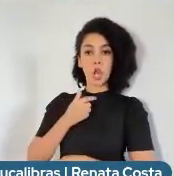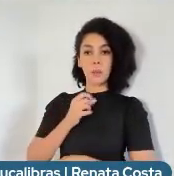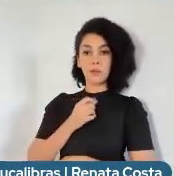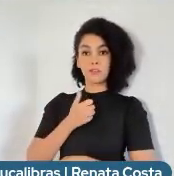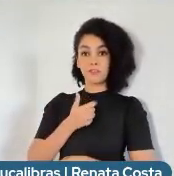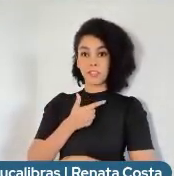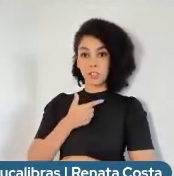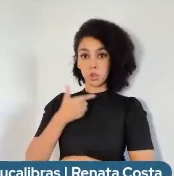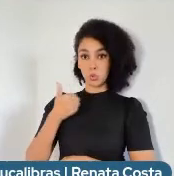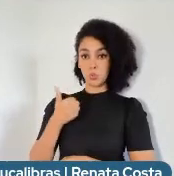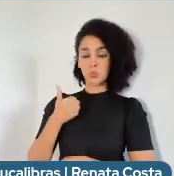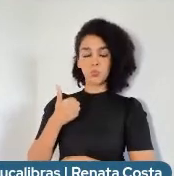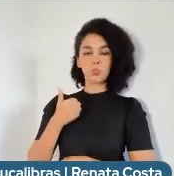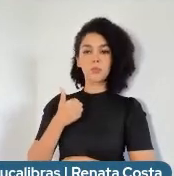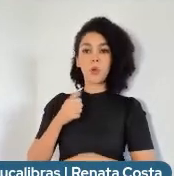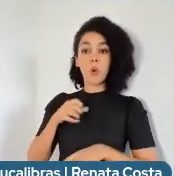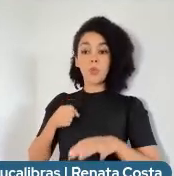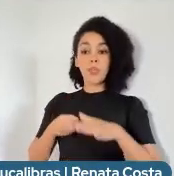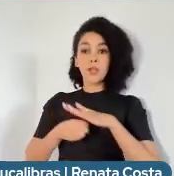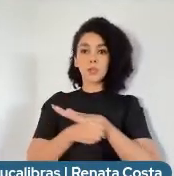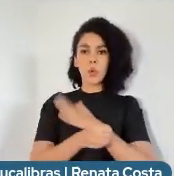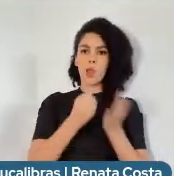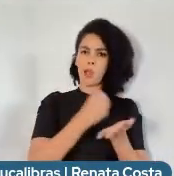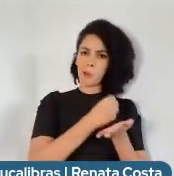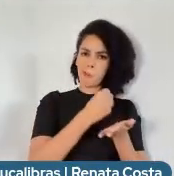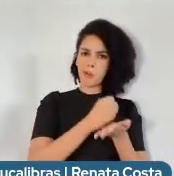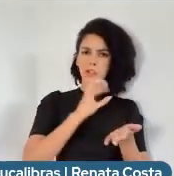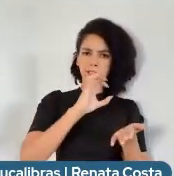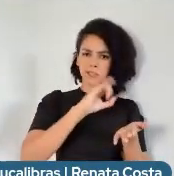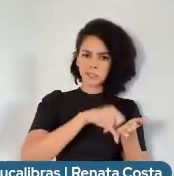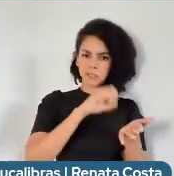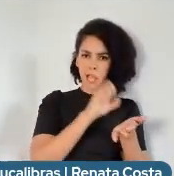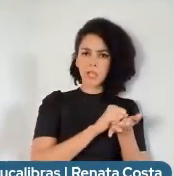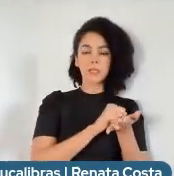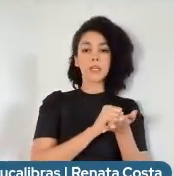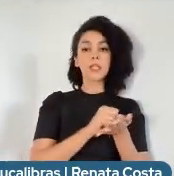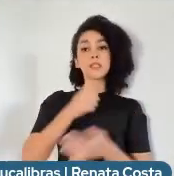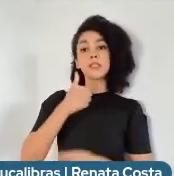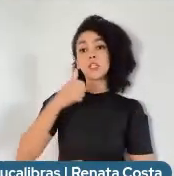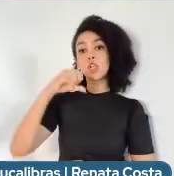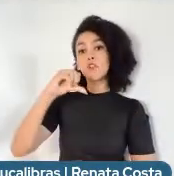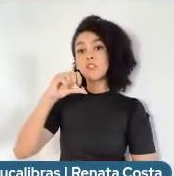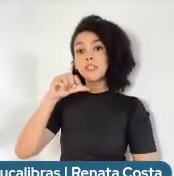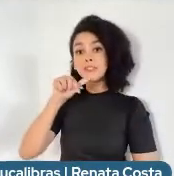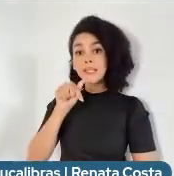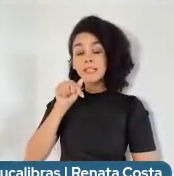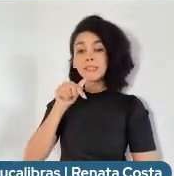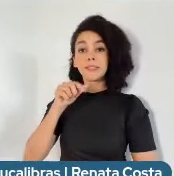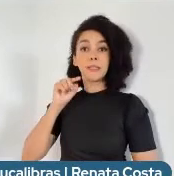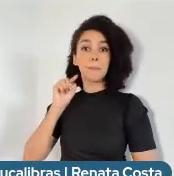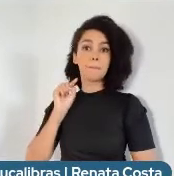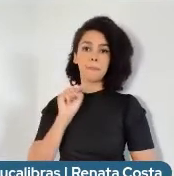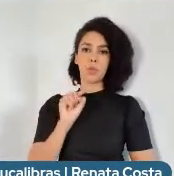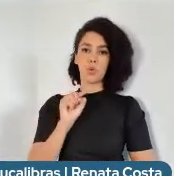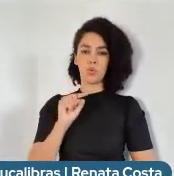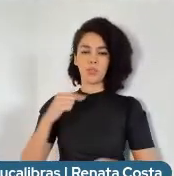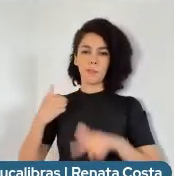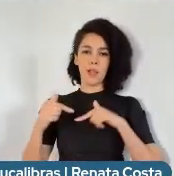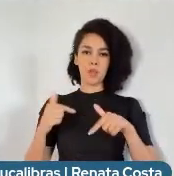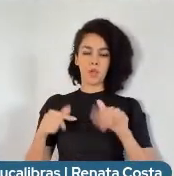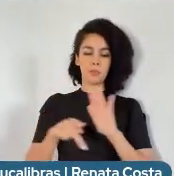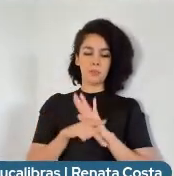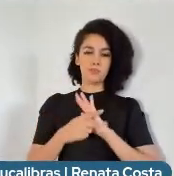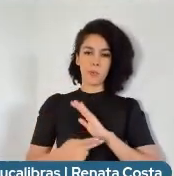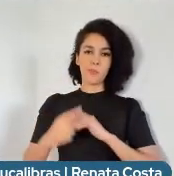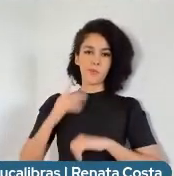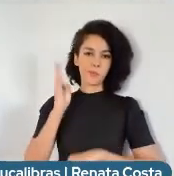carteira assinada 197 mil trabalhadores no Brasil, né? Então, assim, e hoje